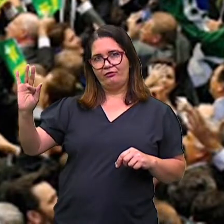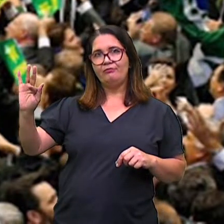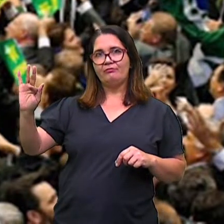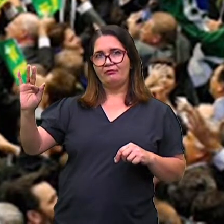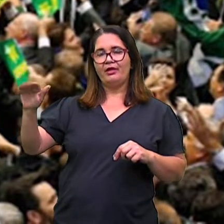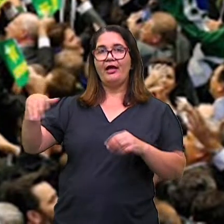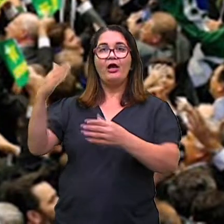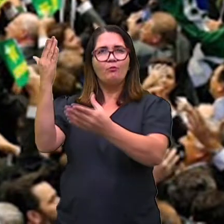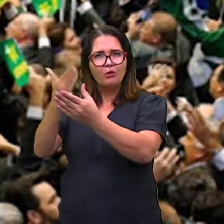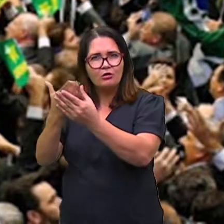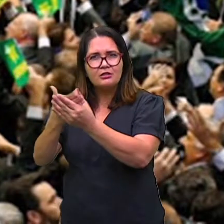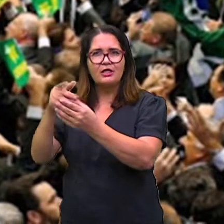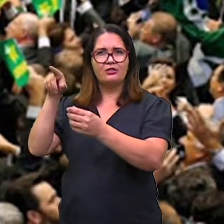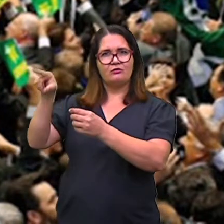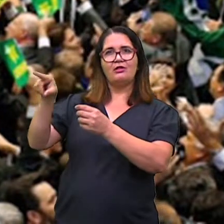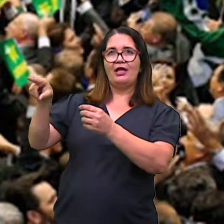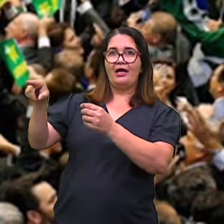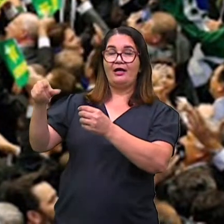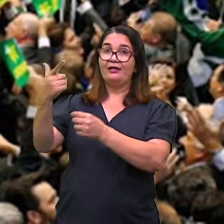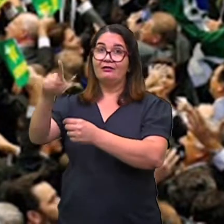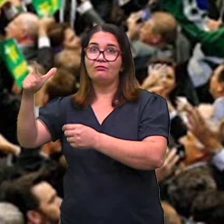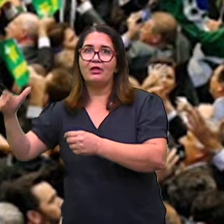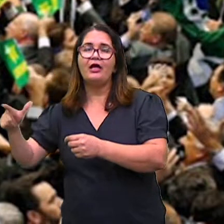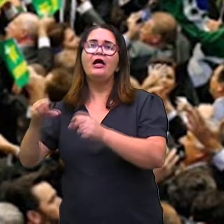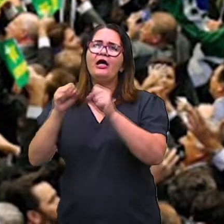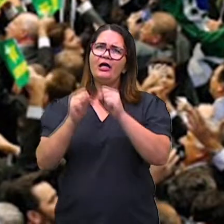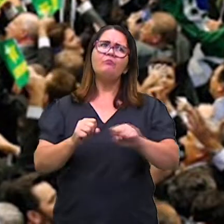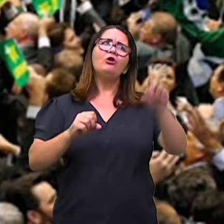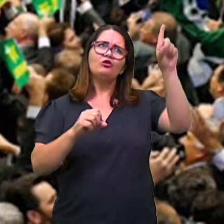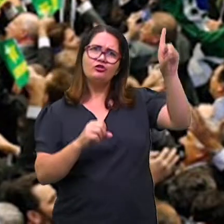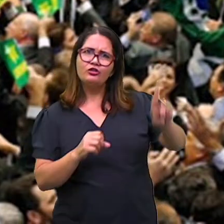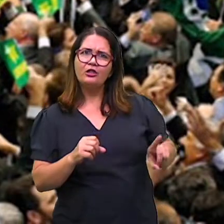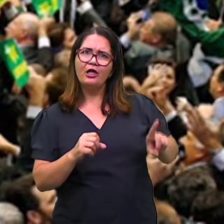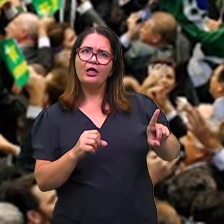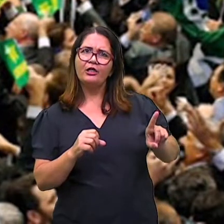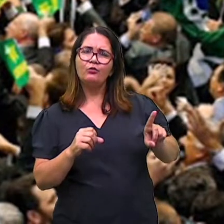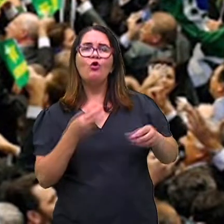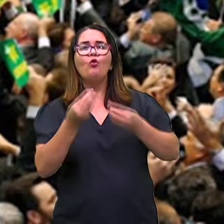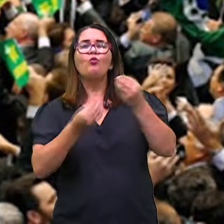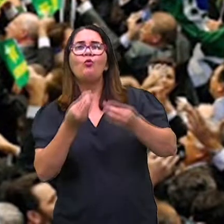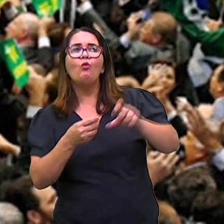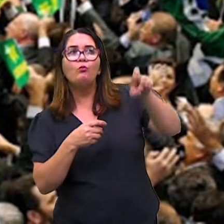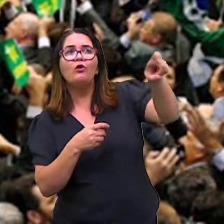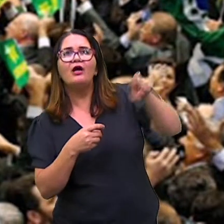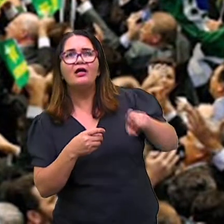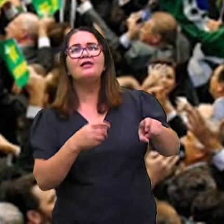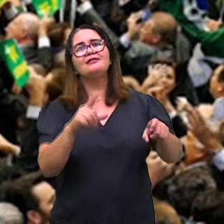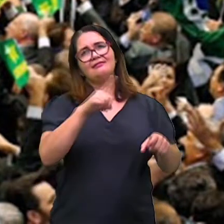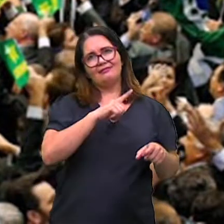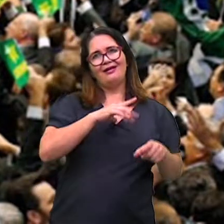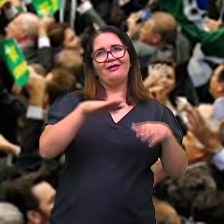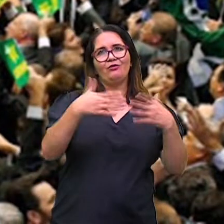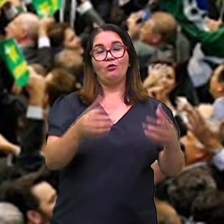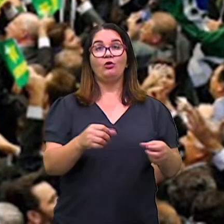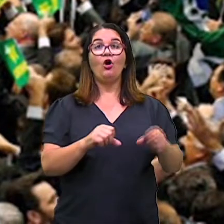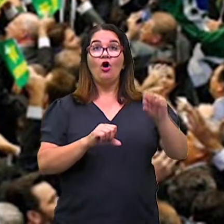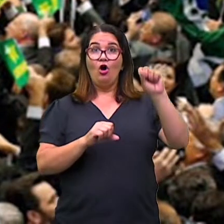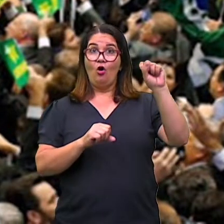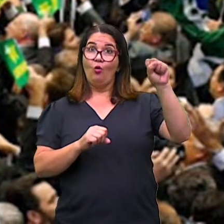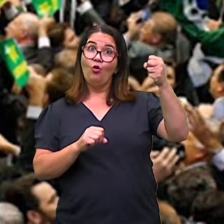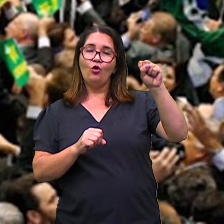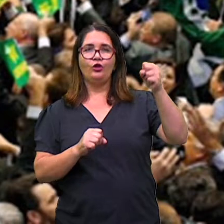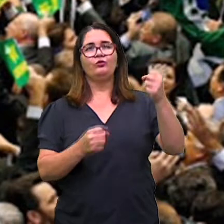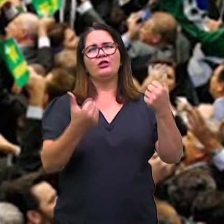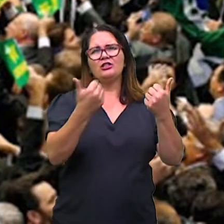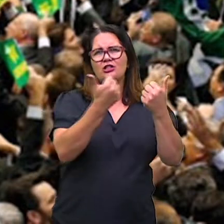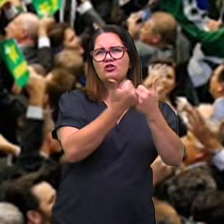benefícios concedidos a ex-presidentes, tais como 8 servidores, sendo 2